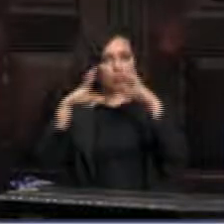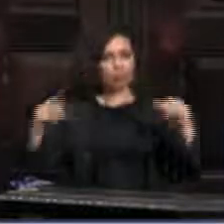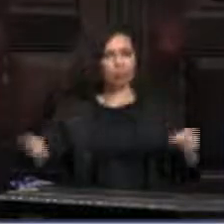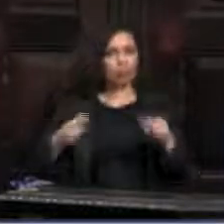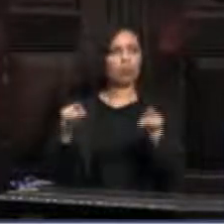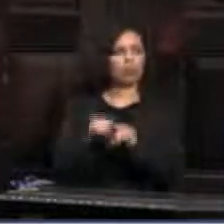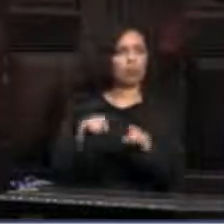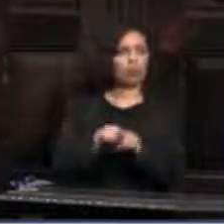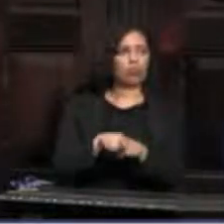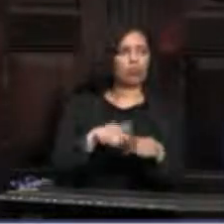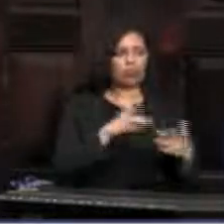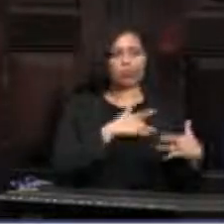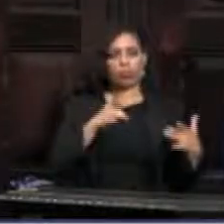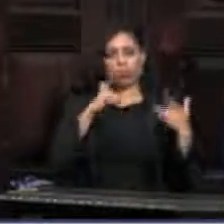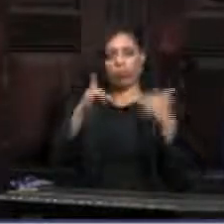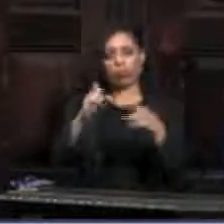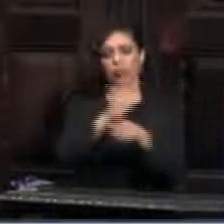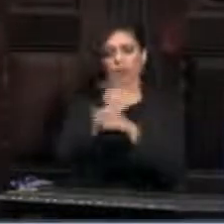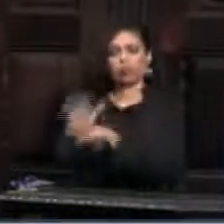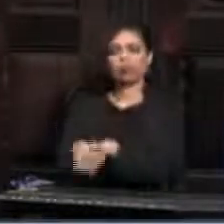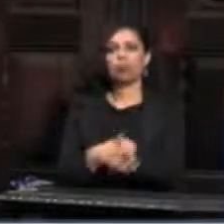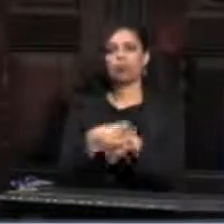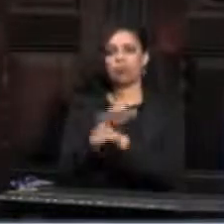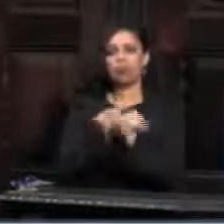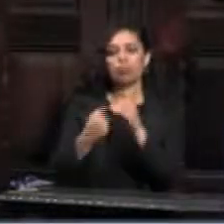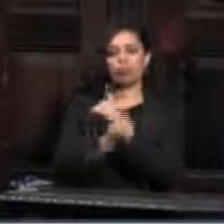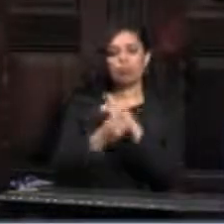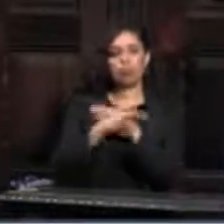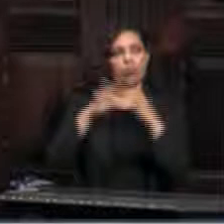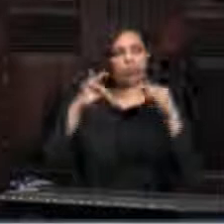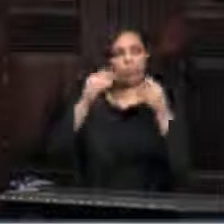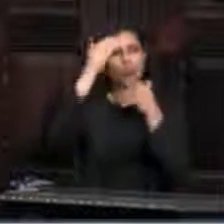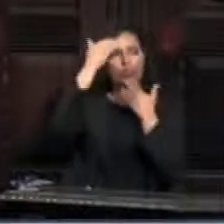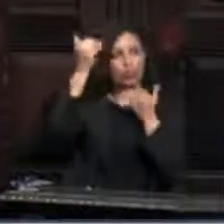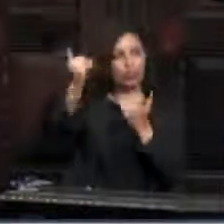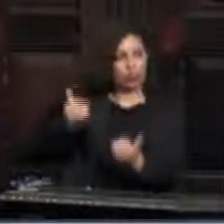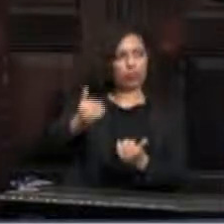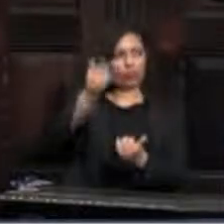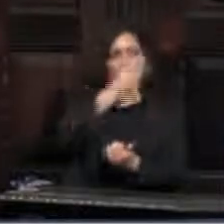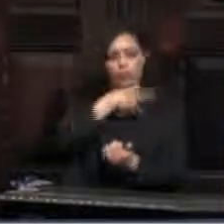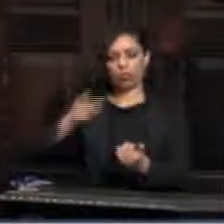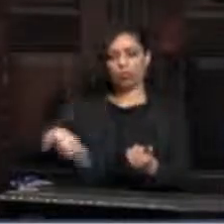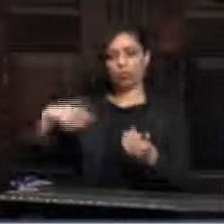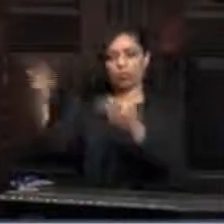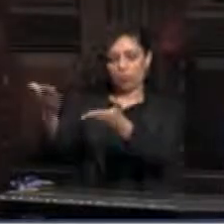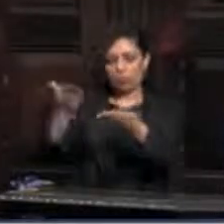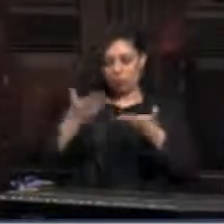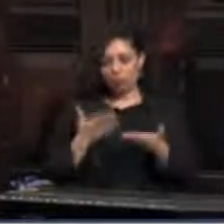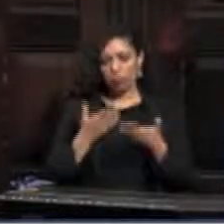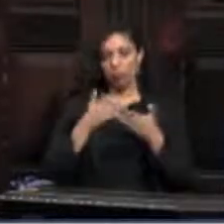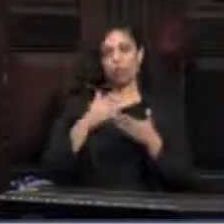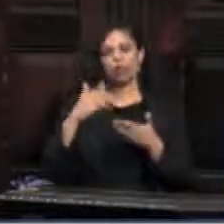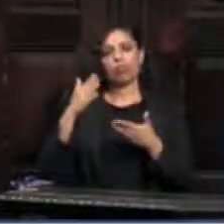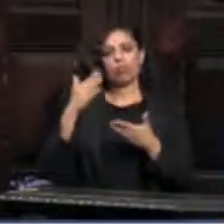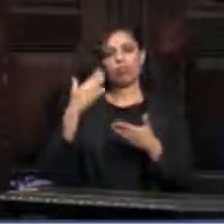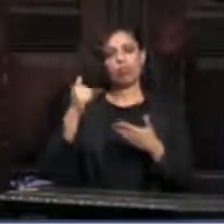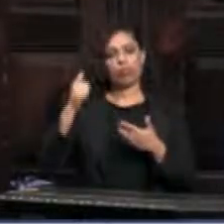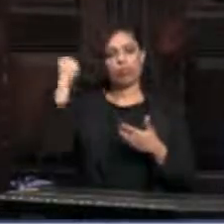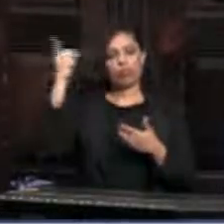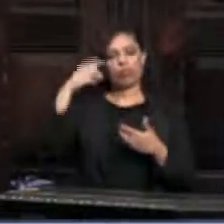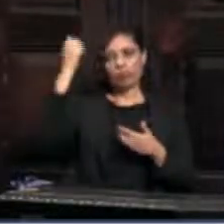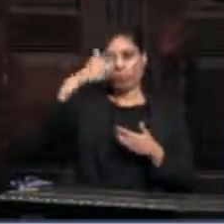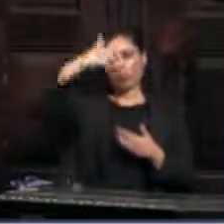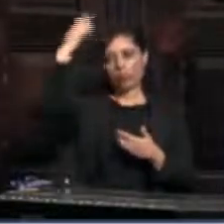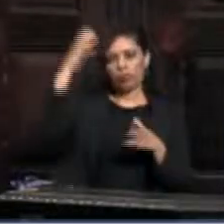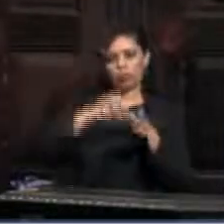um bom atendimento à população. Muito obrigado, senhor presidente. Queria agradecer àqueles que deram parecer, o deputado Luiz Paulo pela Comissão de